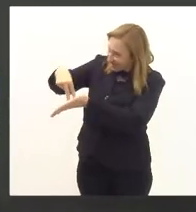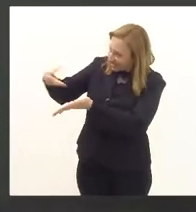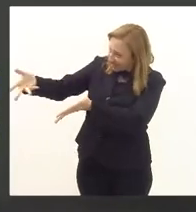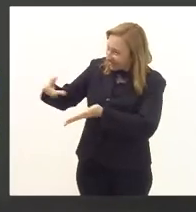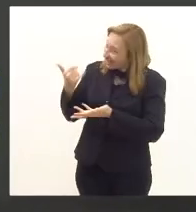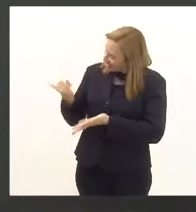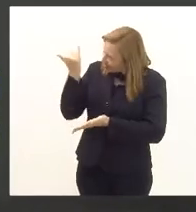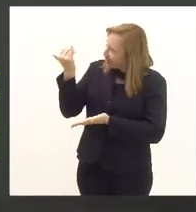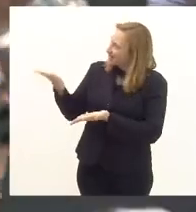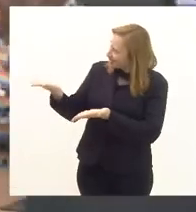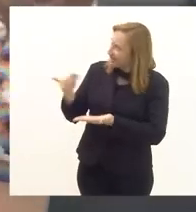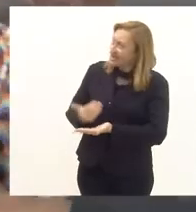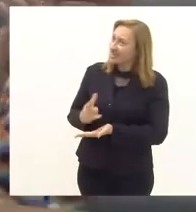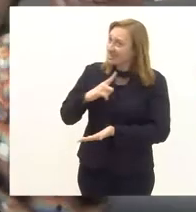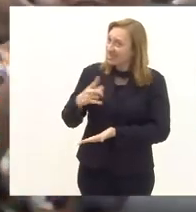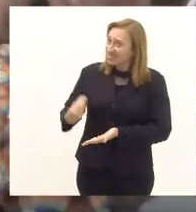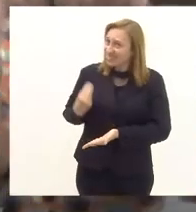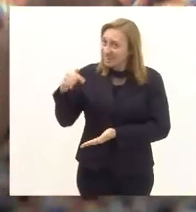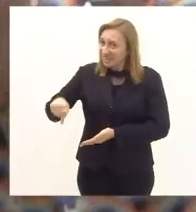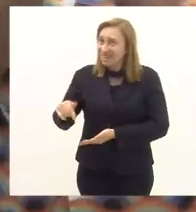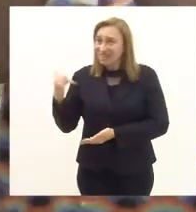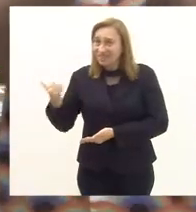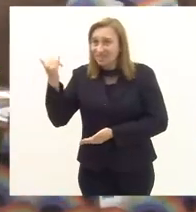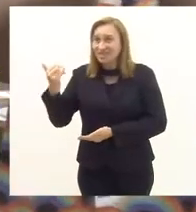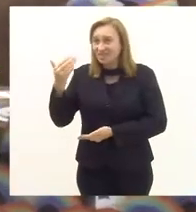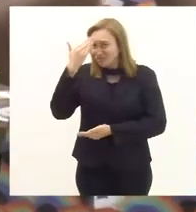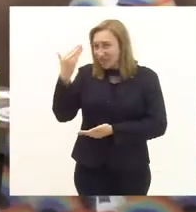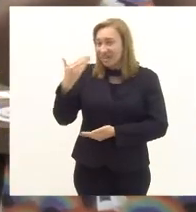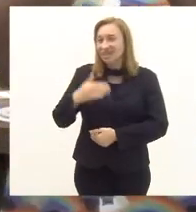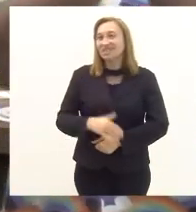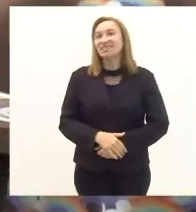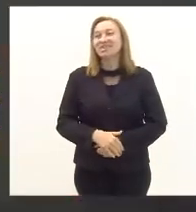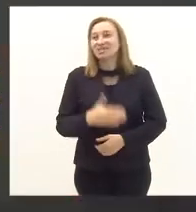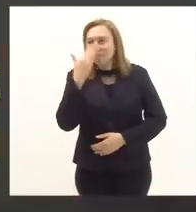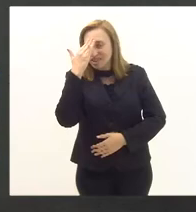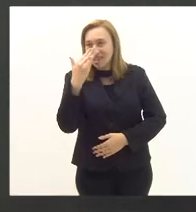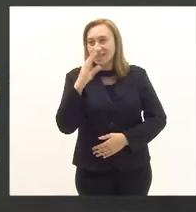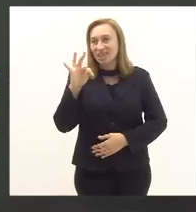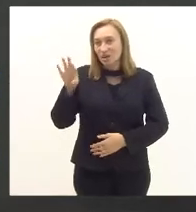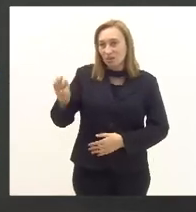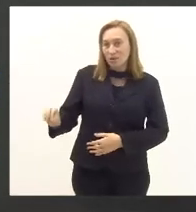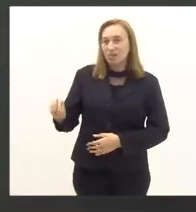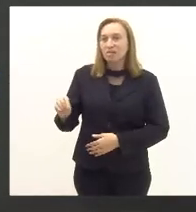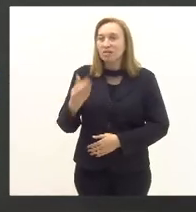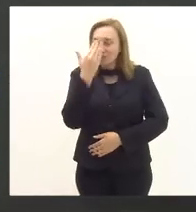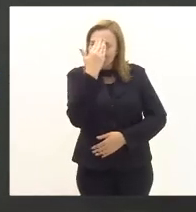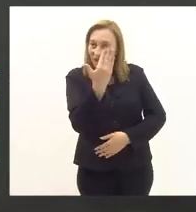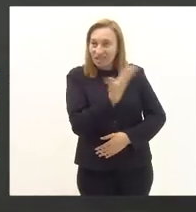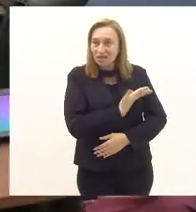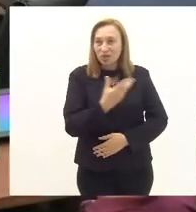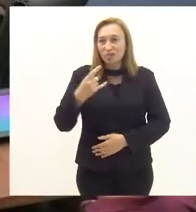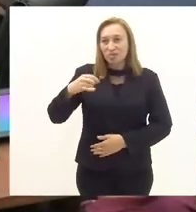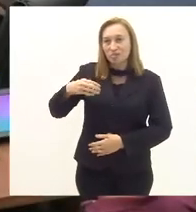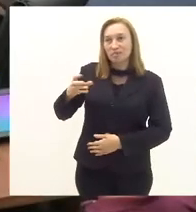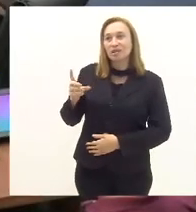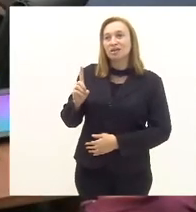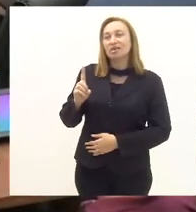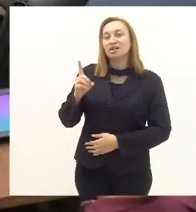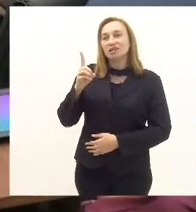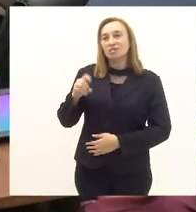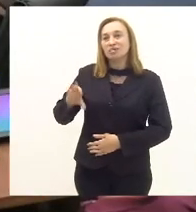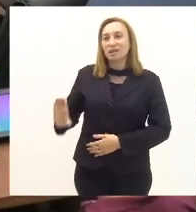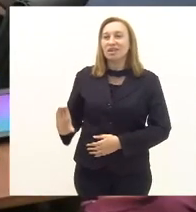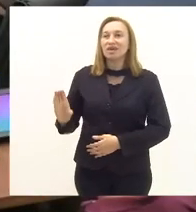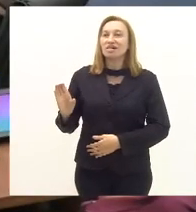É importante tê-los aqui, tá? Muito obrigado mesmo. Obrigado, Theo. Obrigado, companheiro Mink.